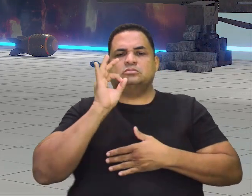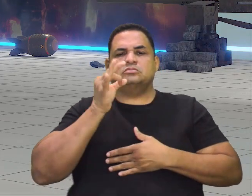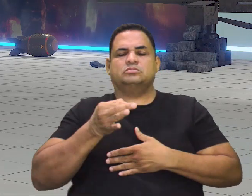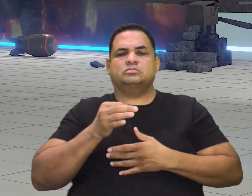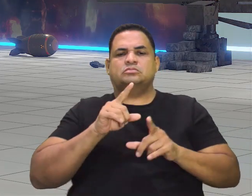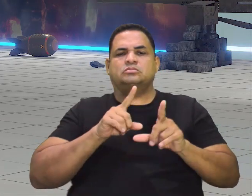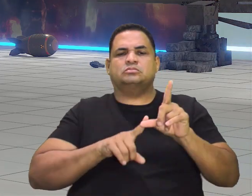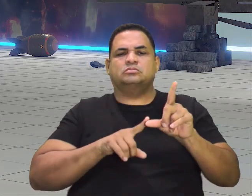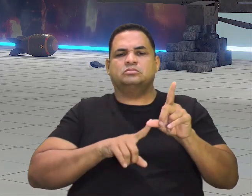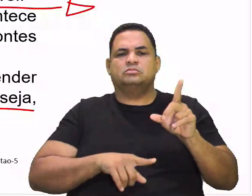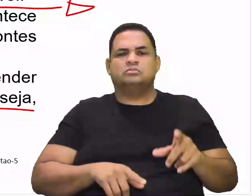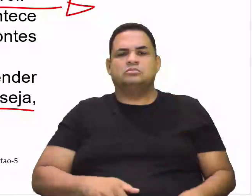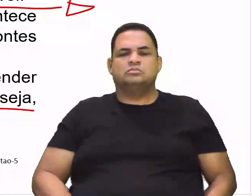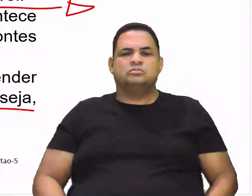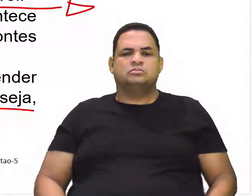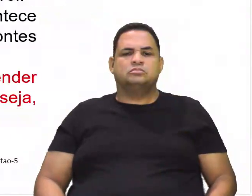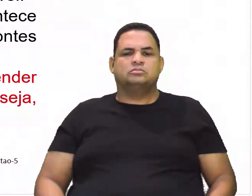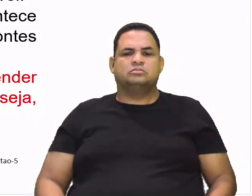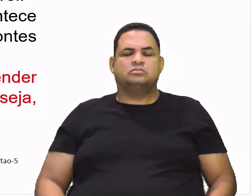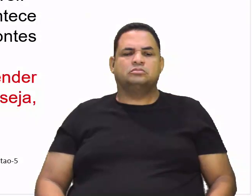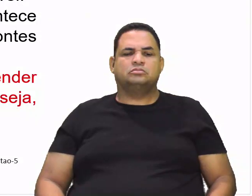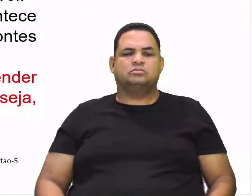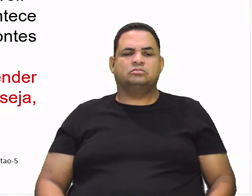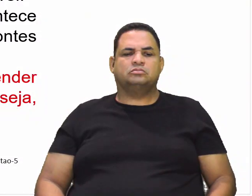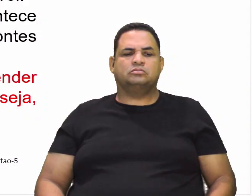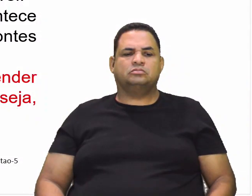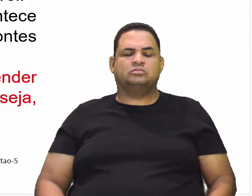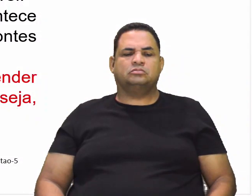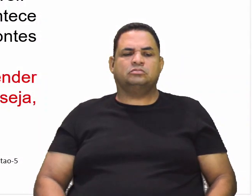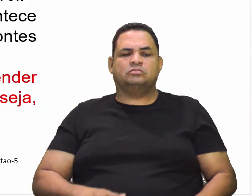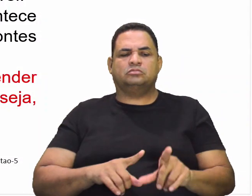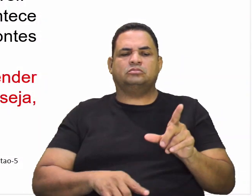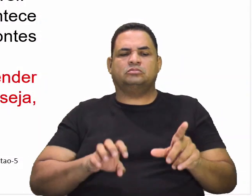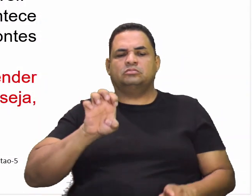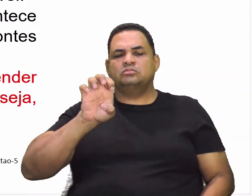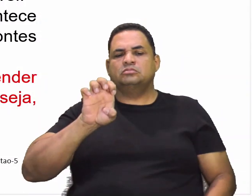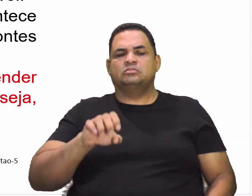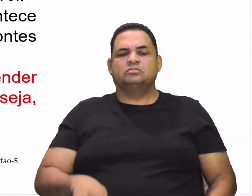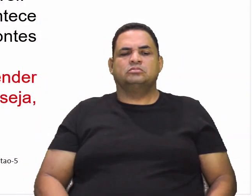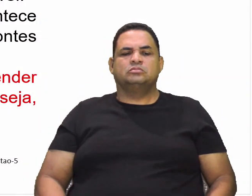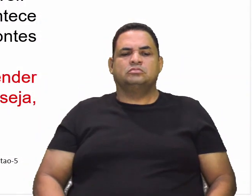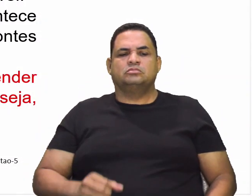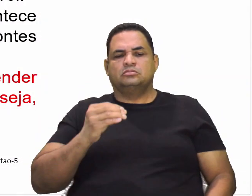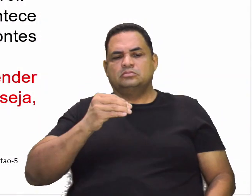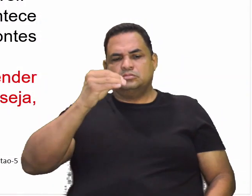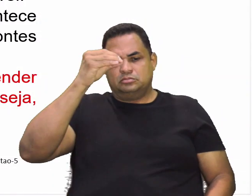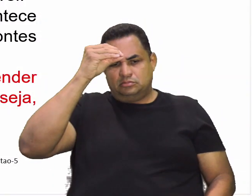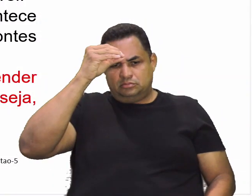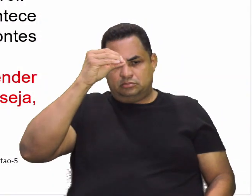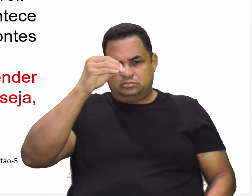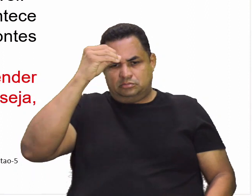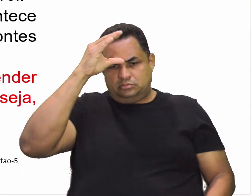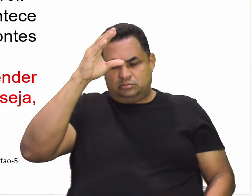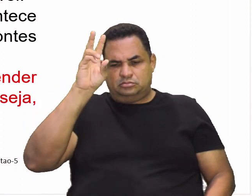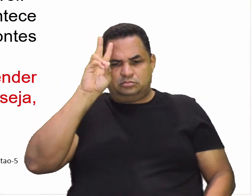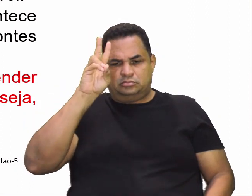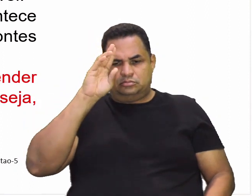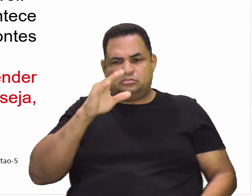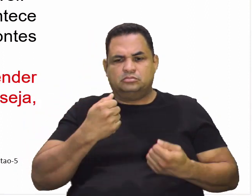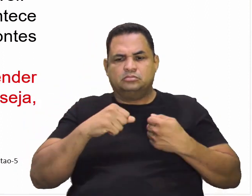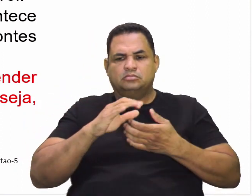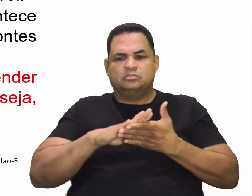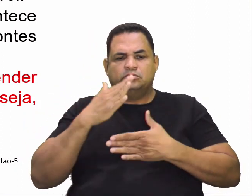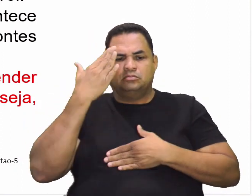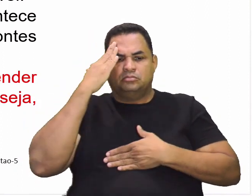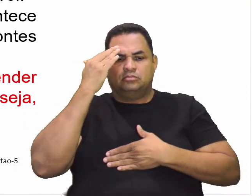é a letra, na tela para vocês, é justamente a letra E. conhecimento histórico torna possível